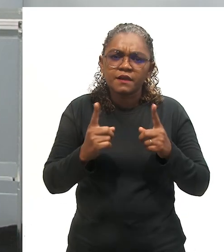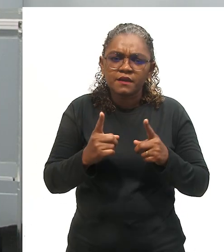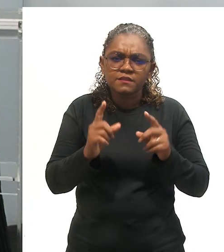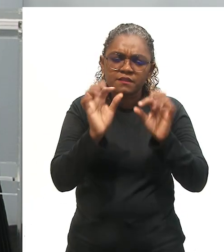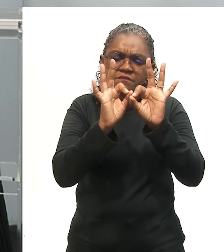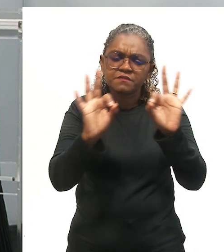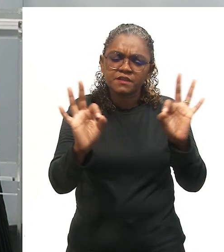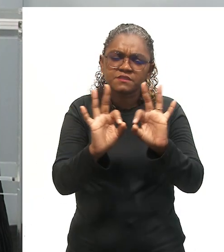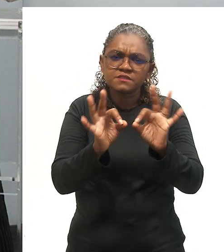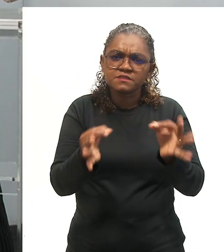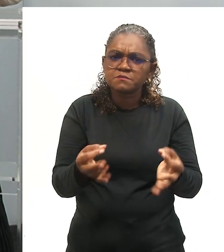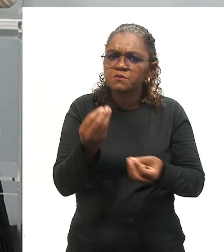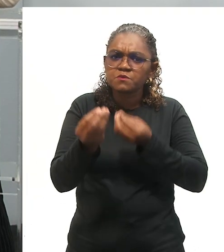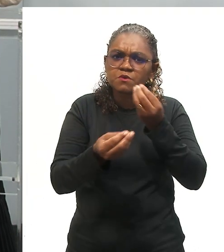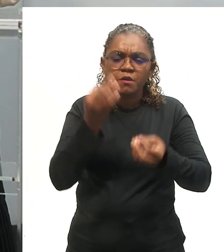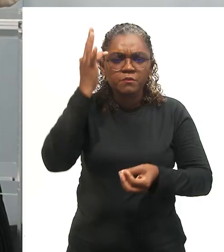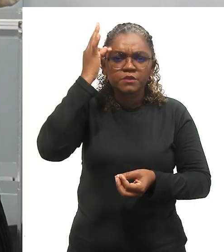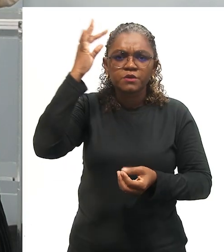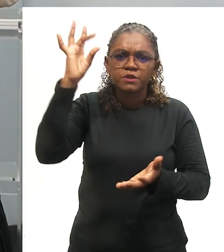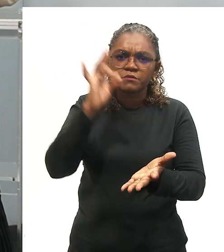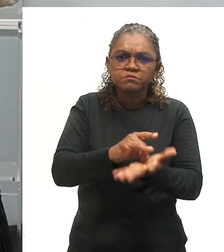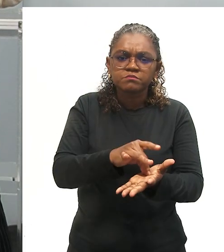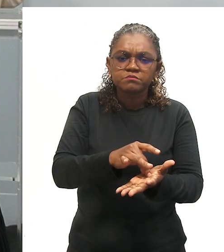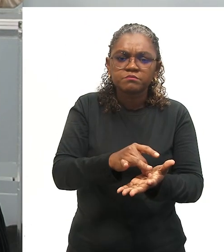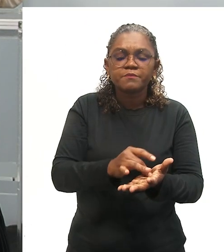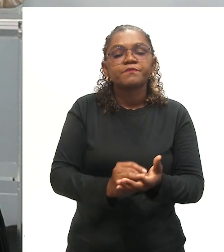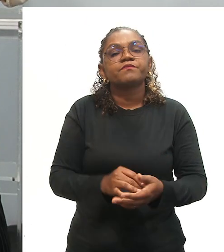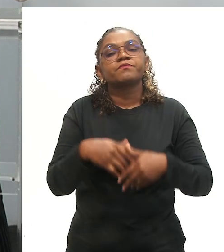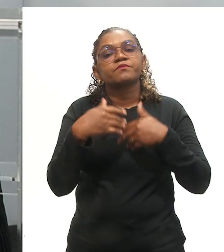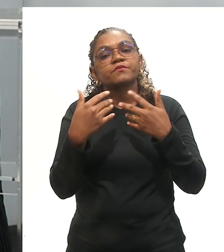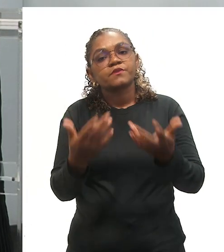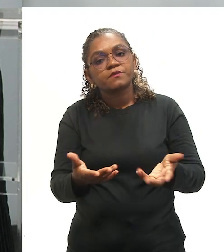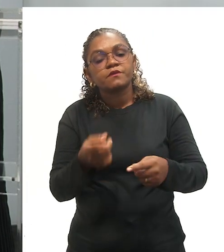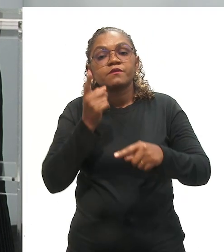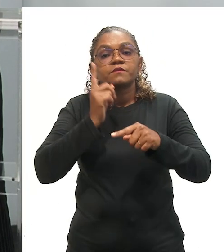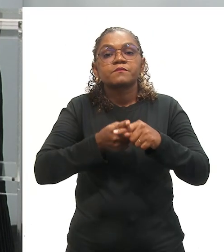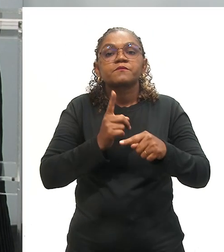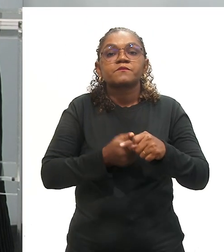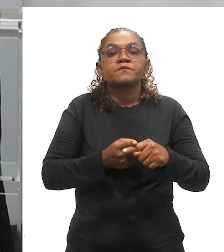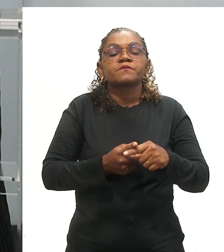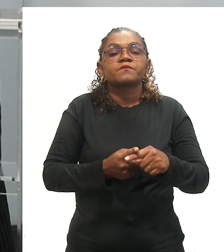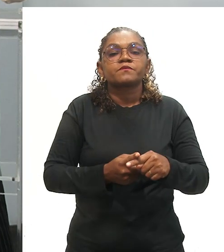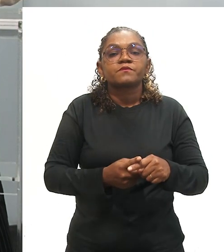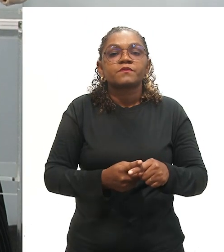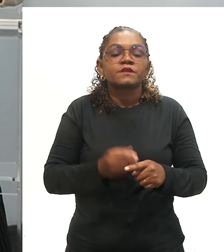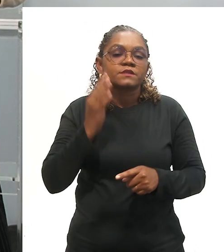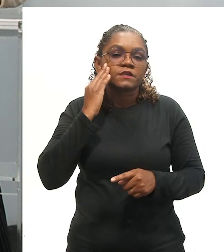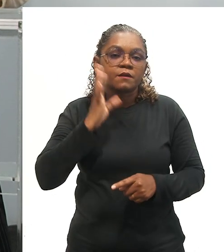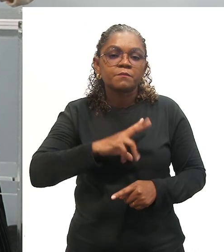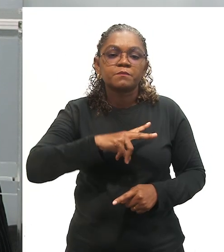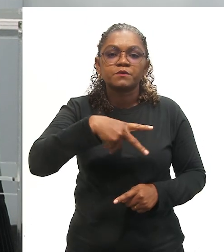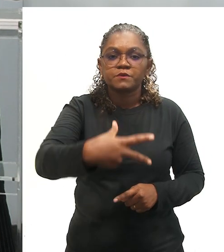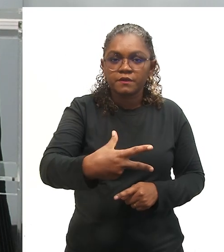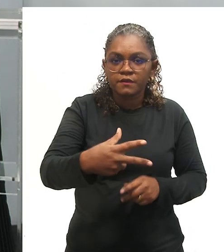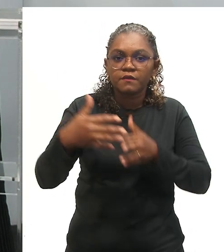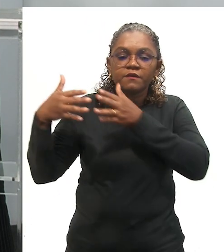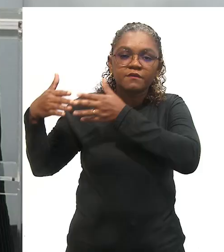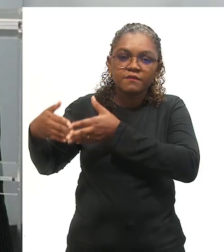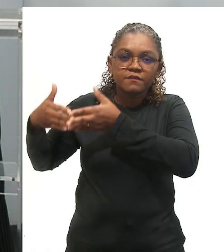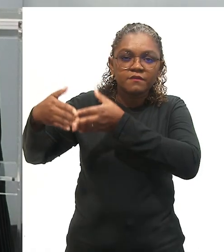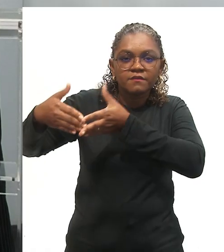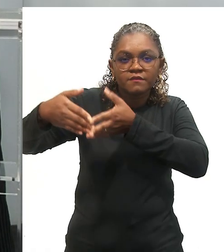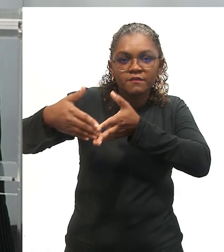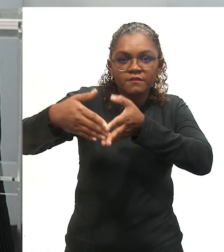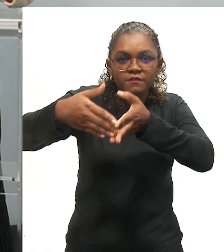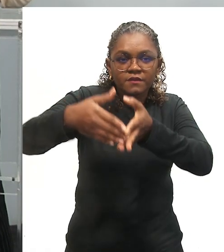A gente vai ter no mercantilismo, que é a época que o Brasil foi descoberto, 1500, quando Portugal estava fazendo suas navegações, tornando um grande